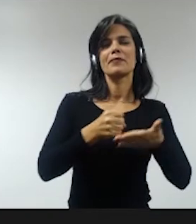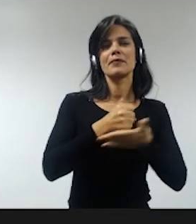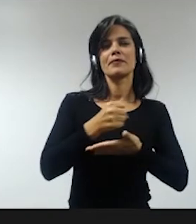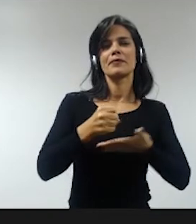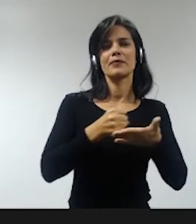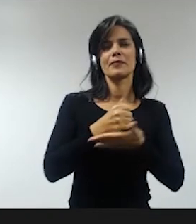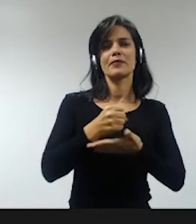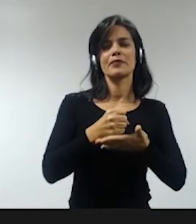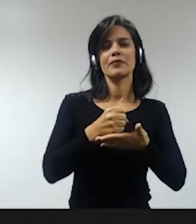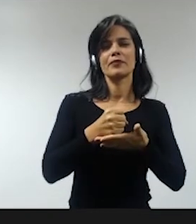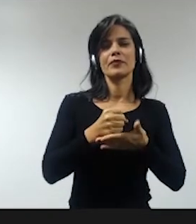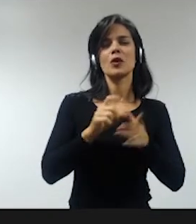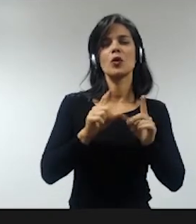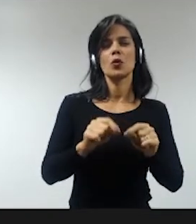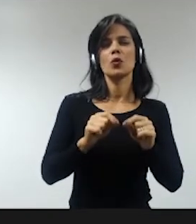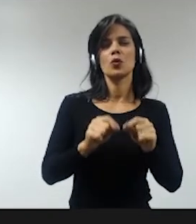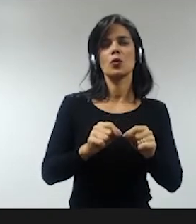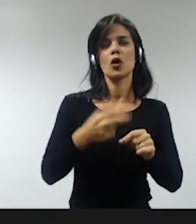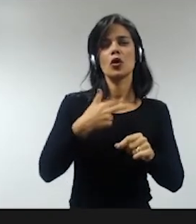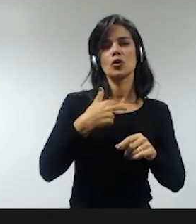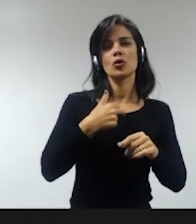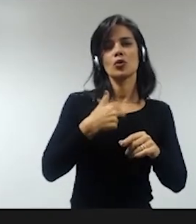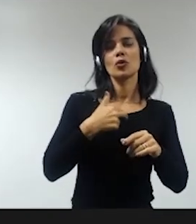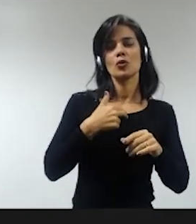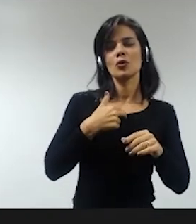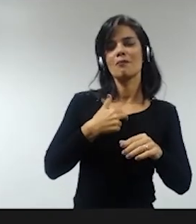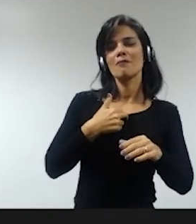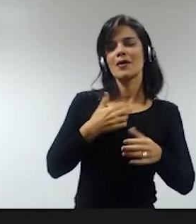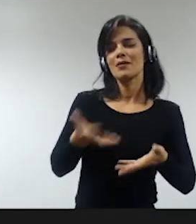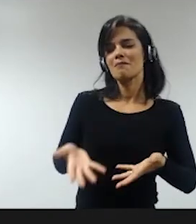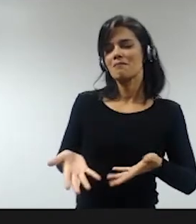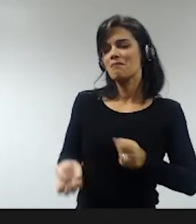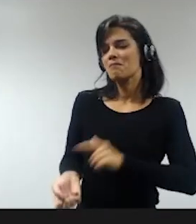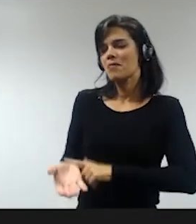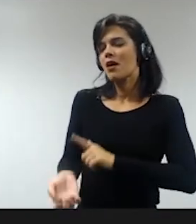condicio creditório. Eu não posso privilegiar um ou outro credor